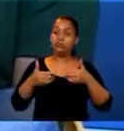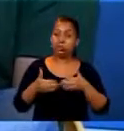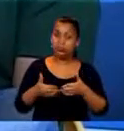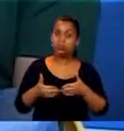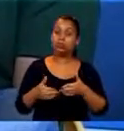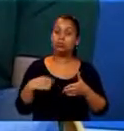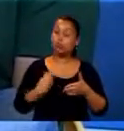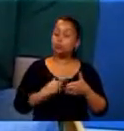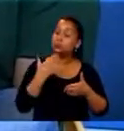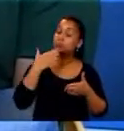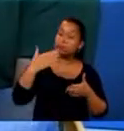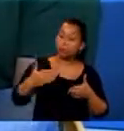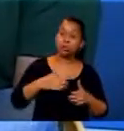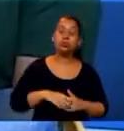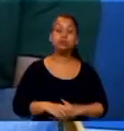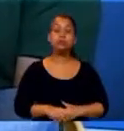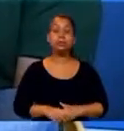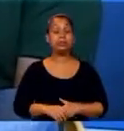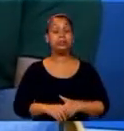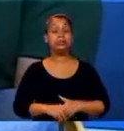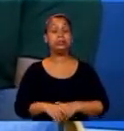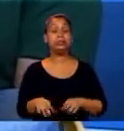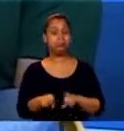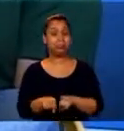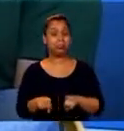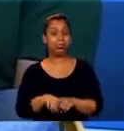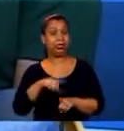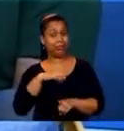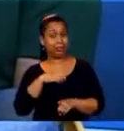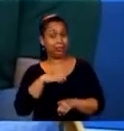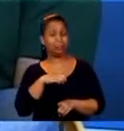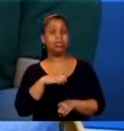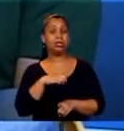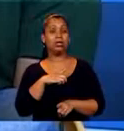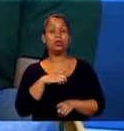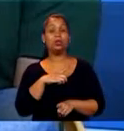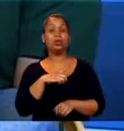nossas reivindicações, né. E a gente tem agora um